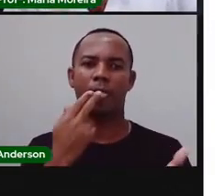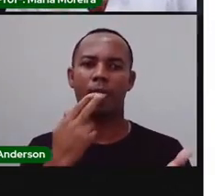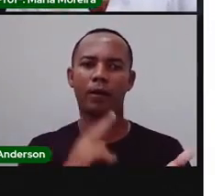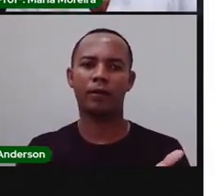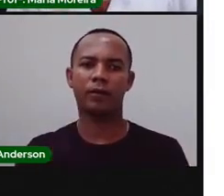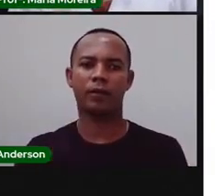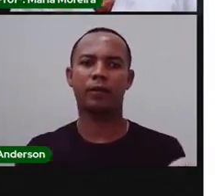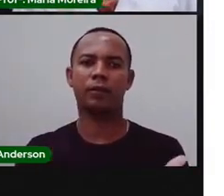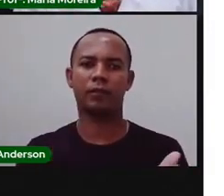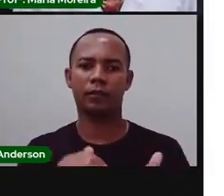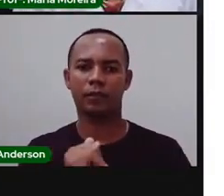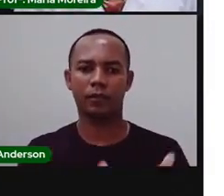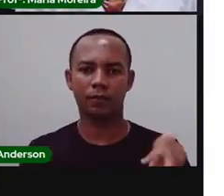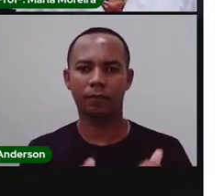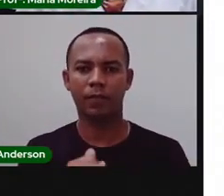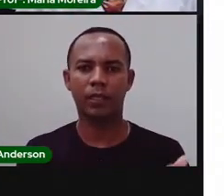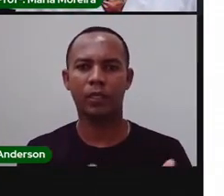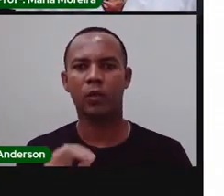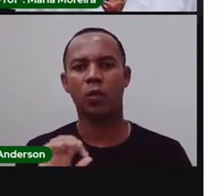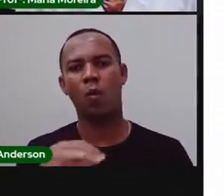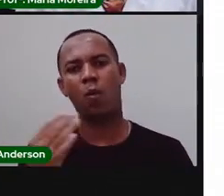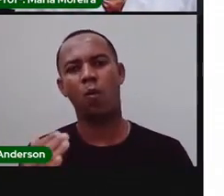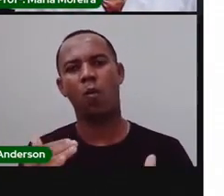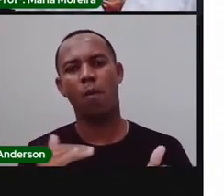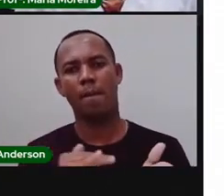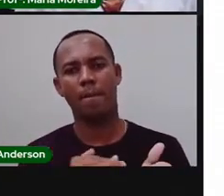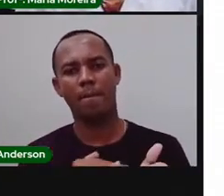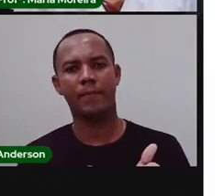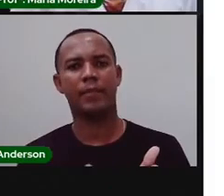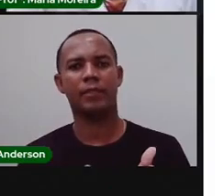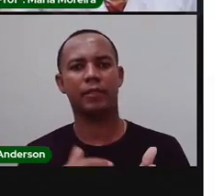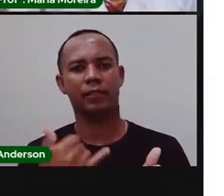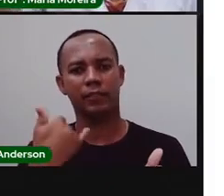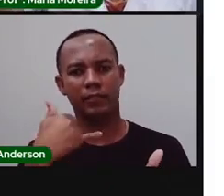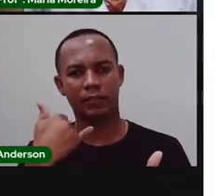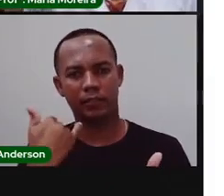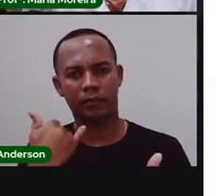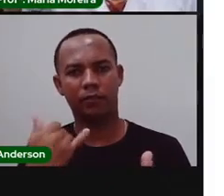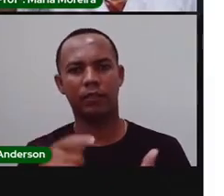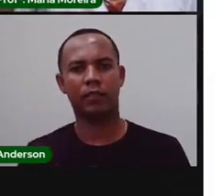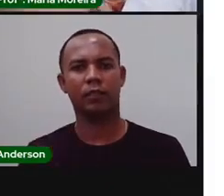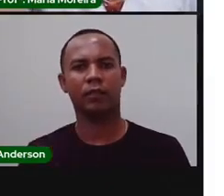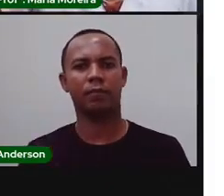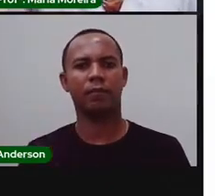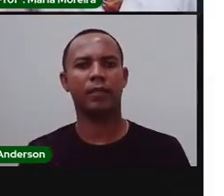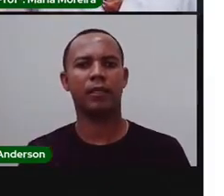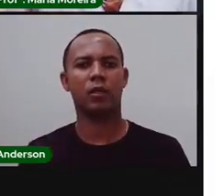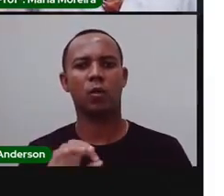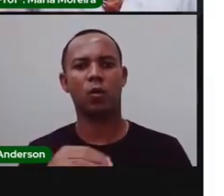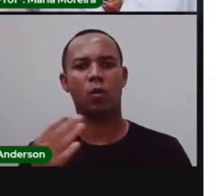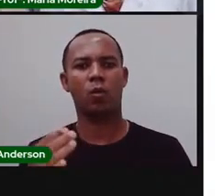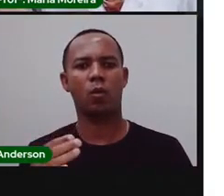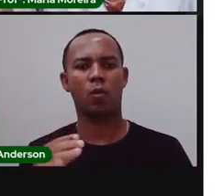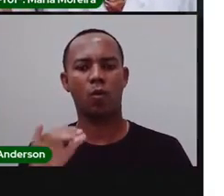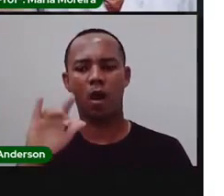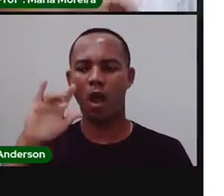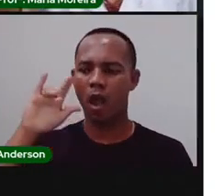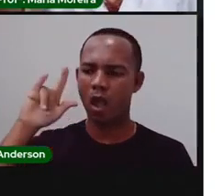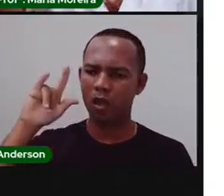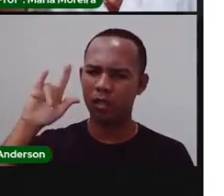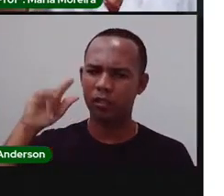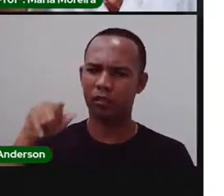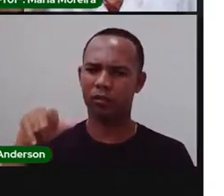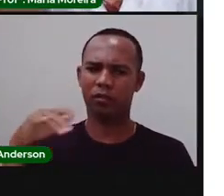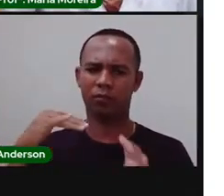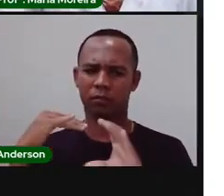de um e-mail, de uma mensagem no celular, certo? De uma mensagenzinha lá no perfil do Instagram da prefeitura,